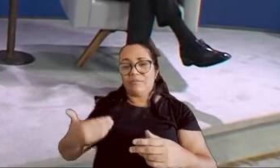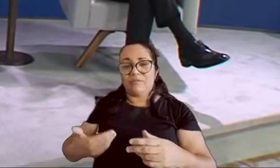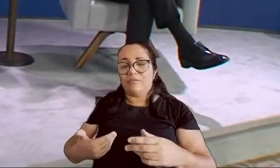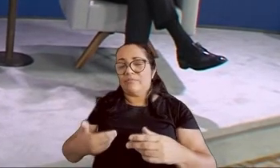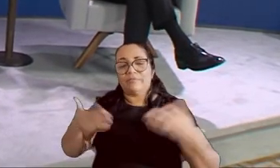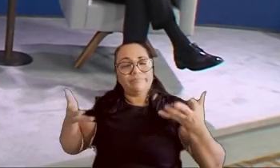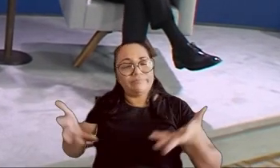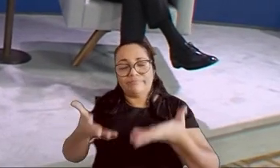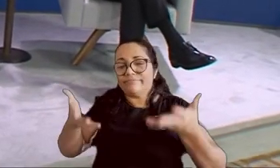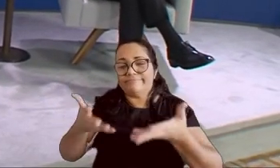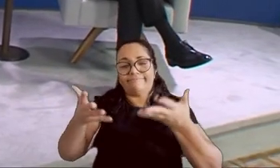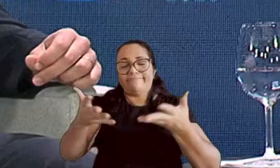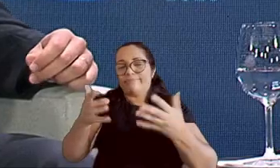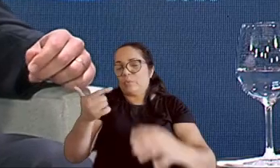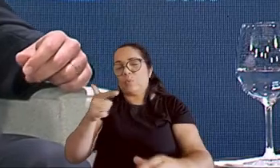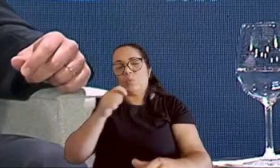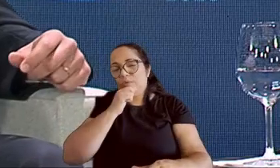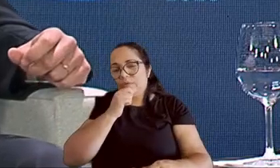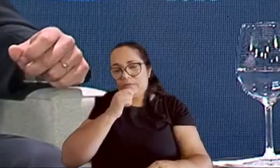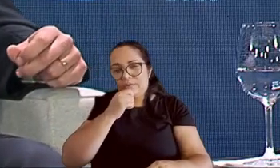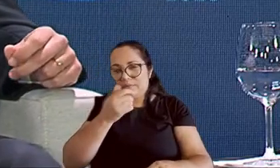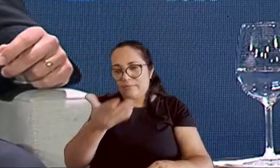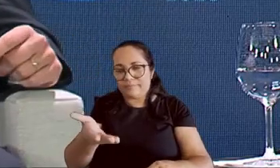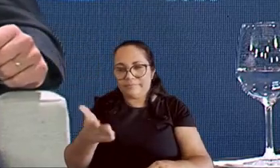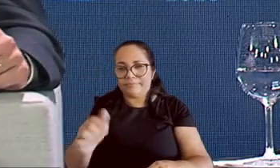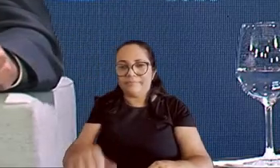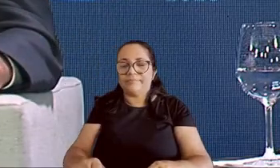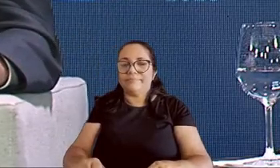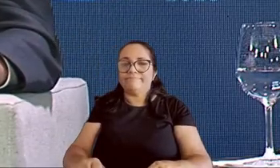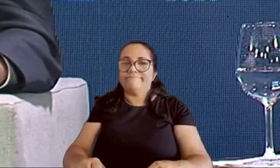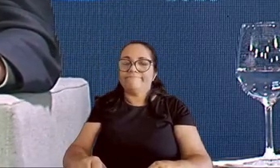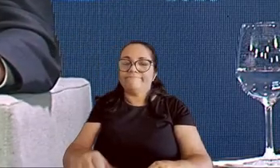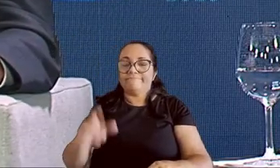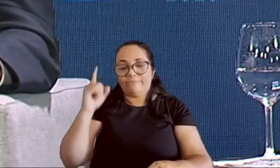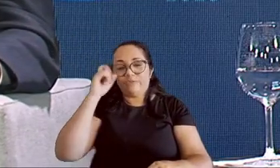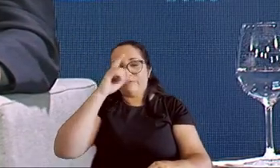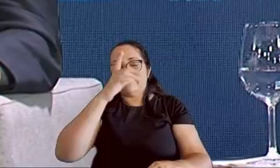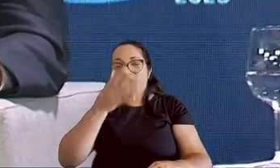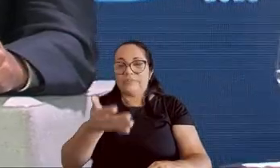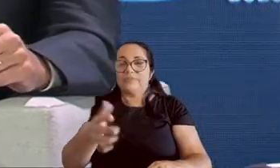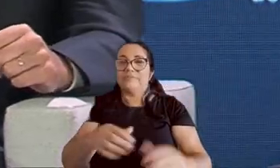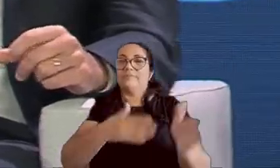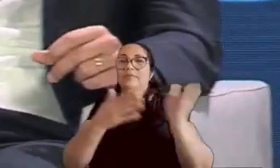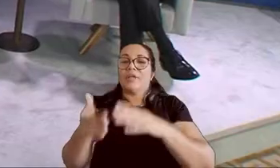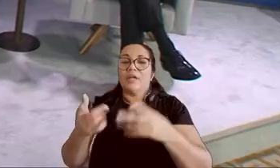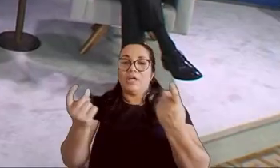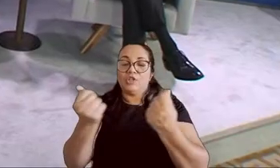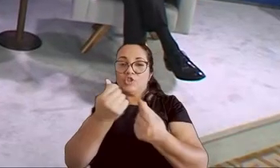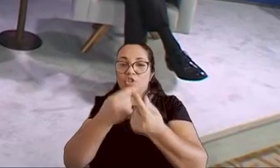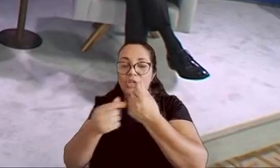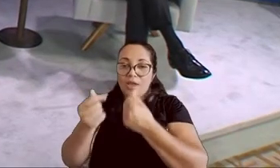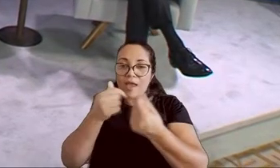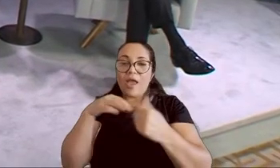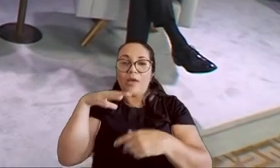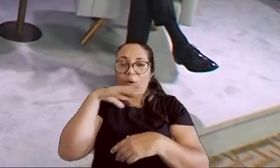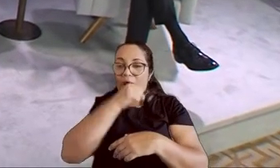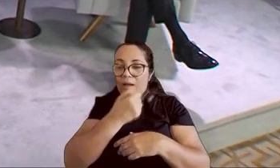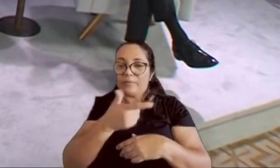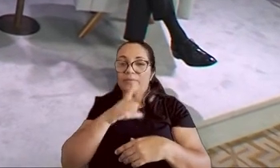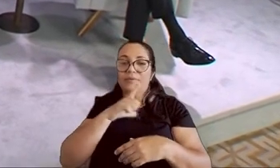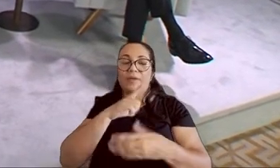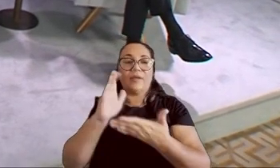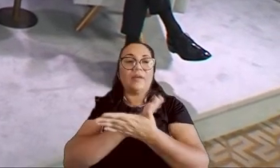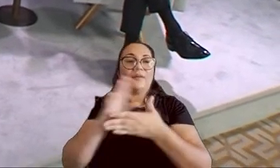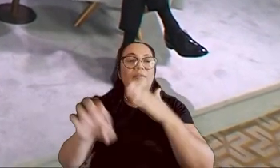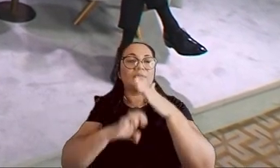mercado no momento acho que é uma pena mas aquele dinheiro rápido porque tem muita locadora internacional que olha para o mercado do Brasil como